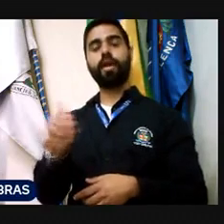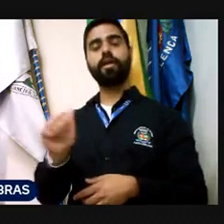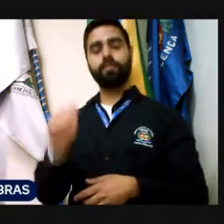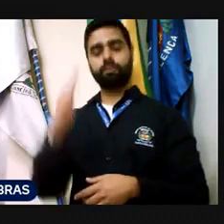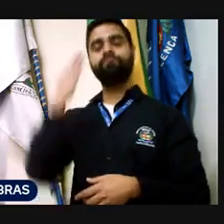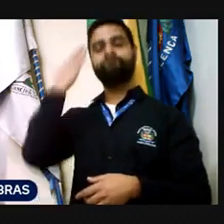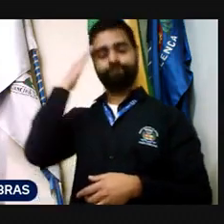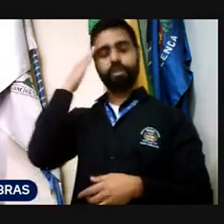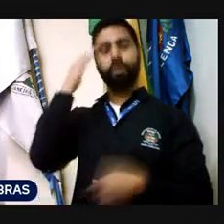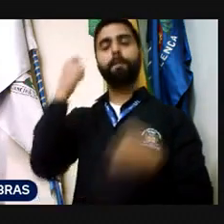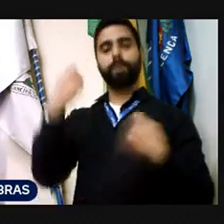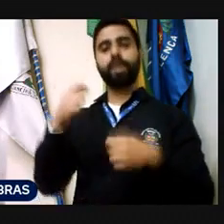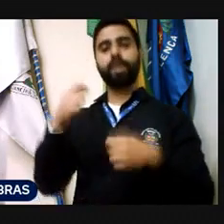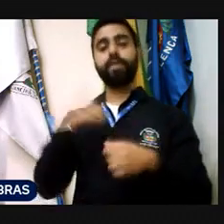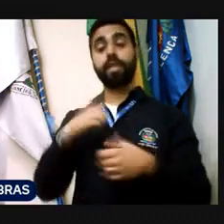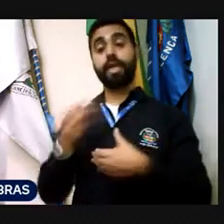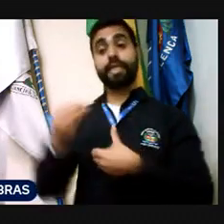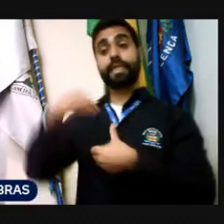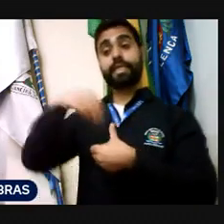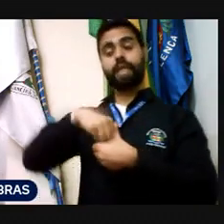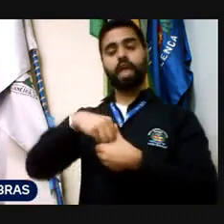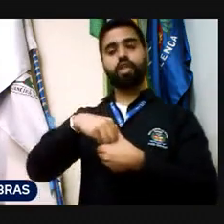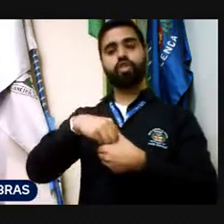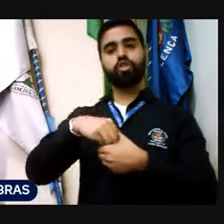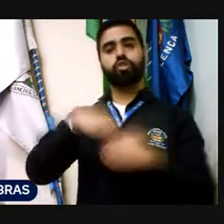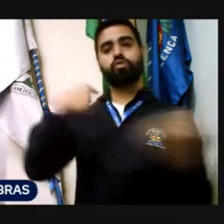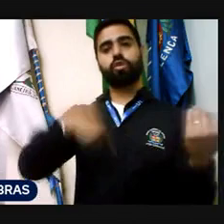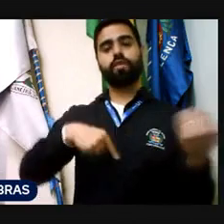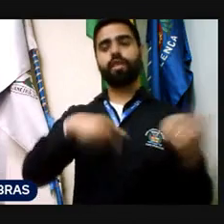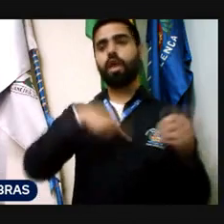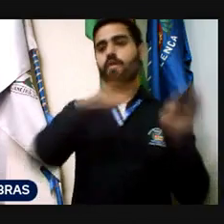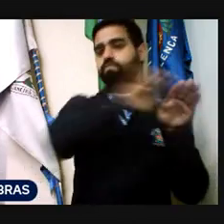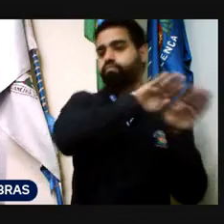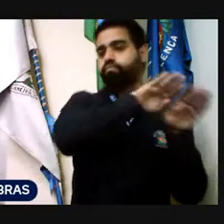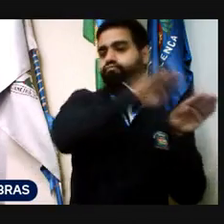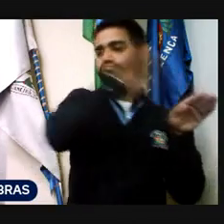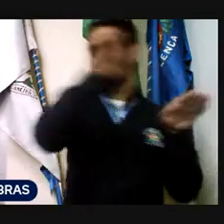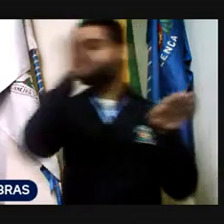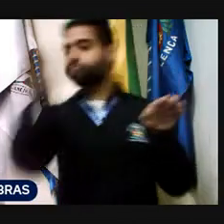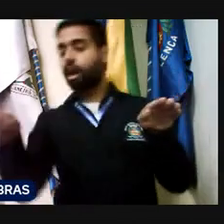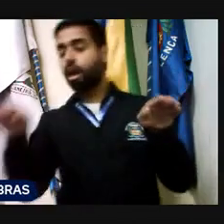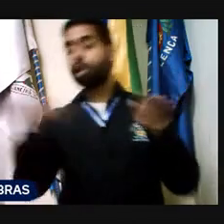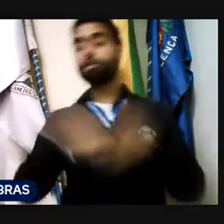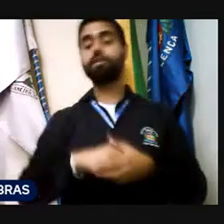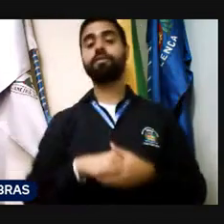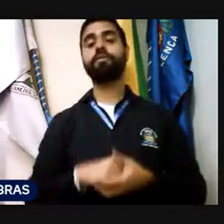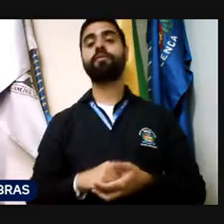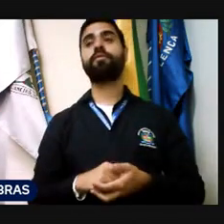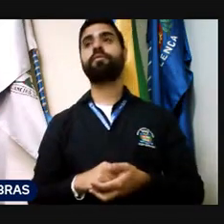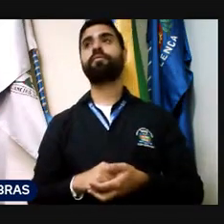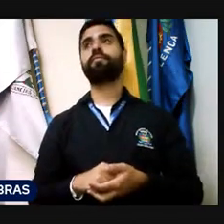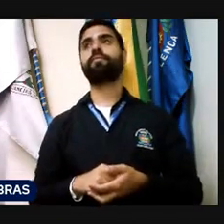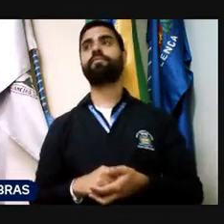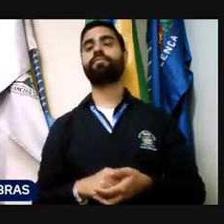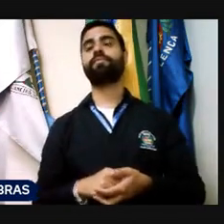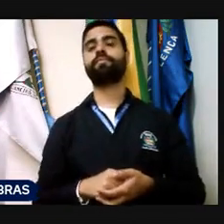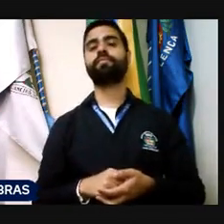de trazer para o Distrito de Conservatória pontes que foram colocadas de uma